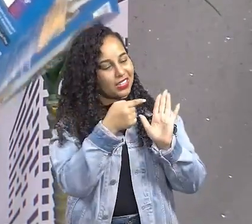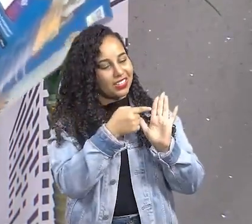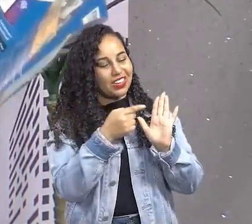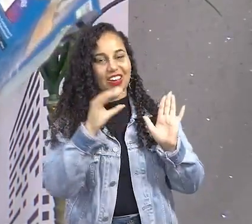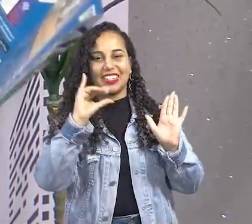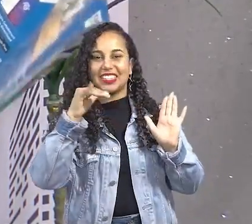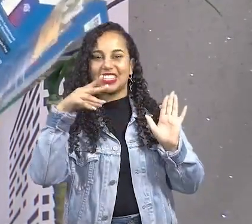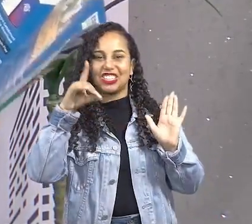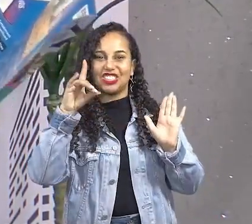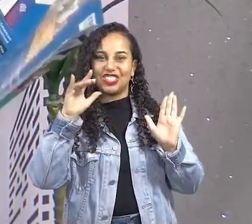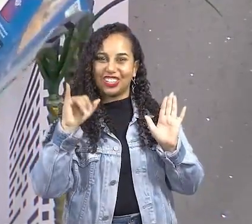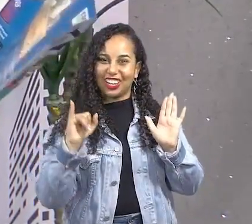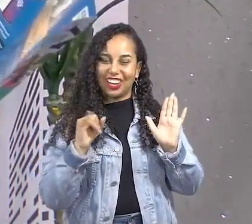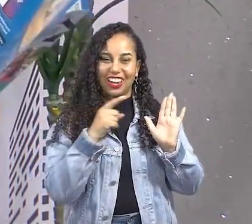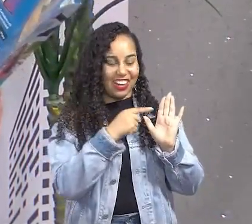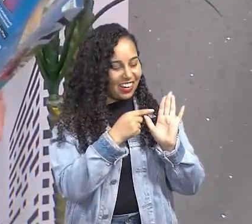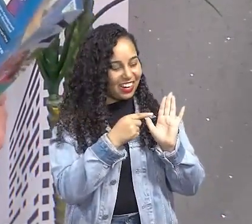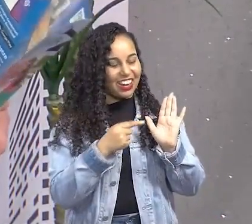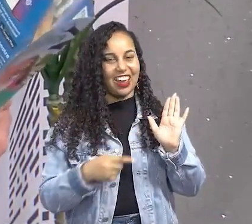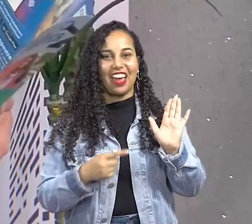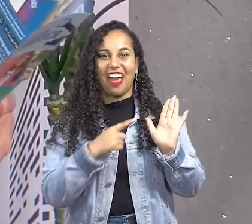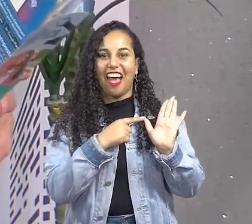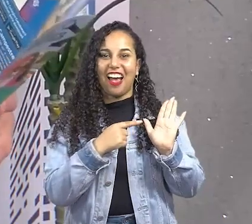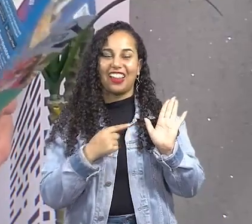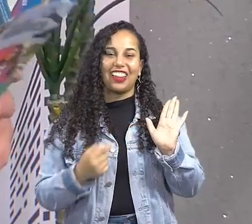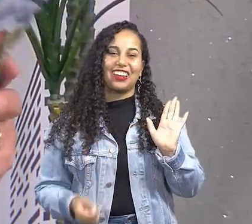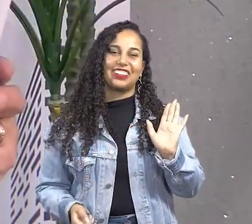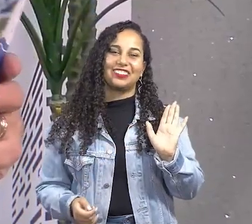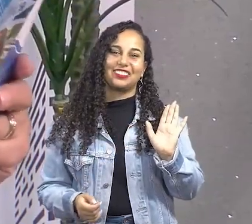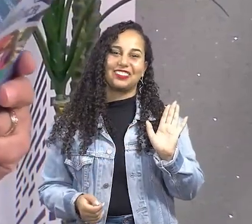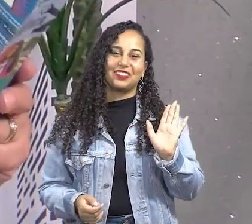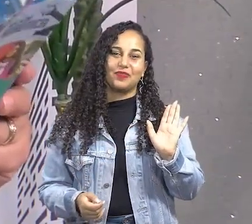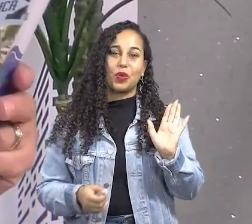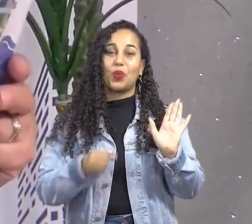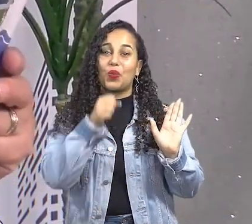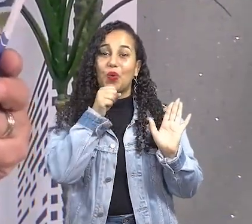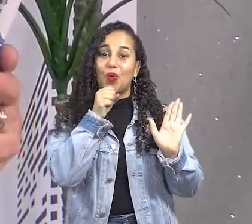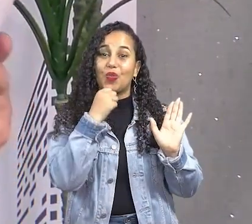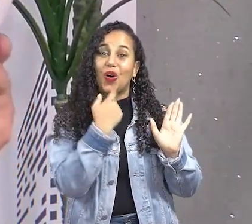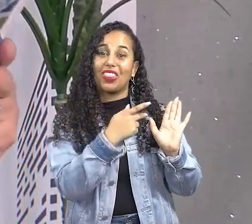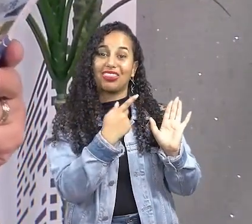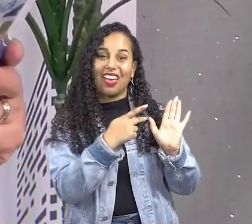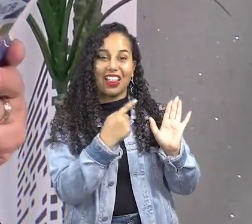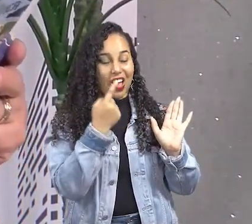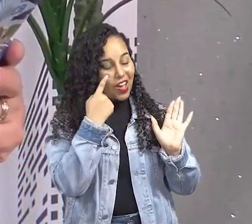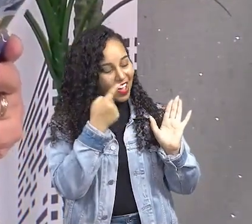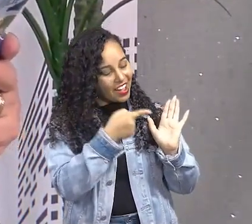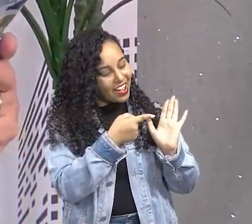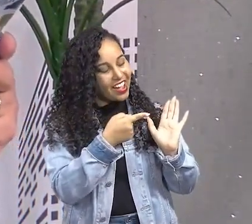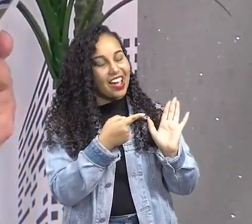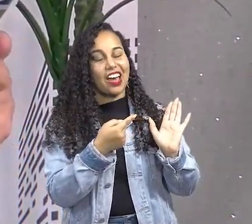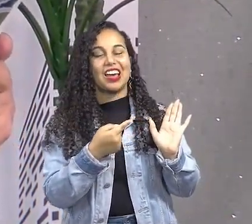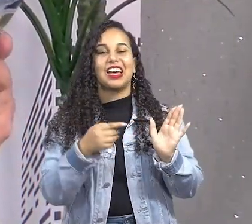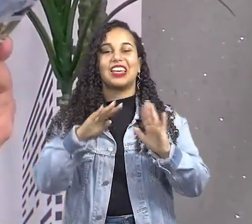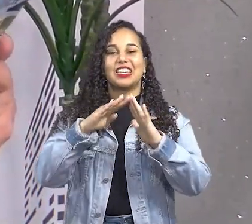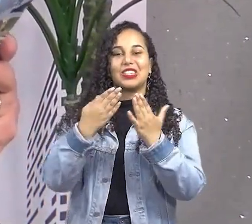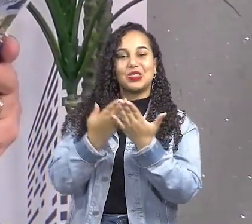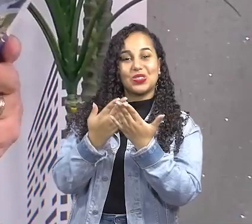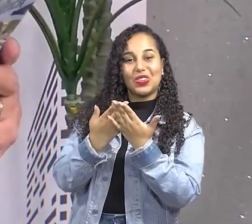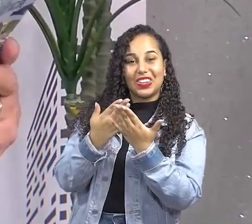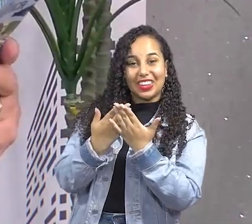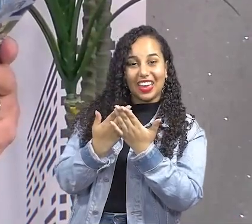Cindy. Olha que menina linda, olha. Seu esposo, seu avô. Estudei no Colégio